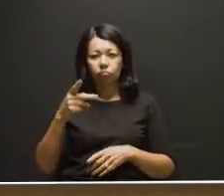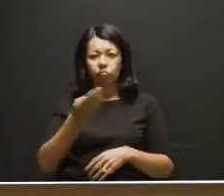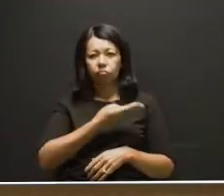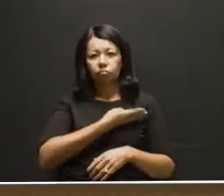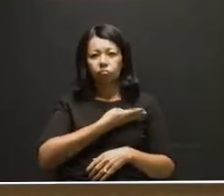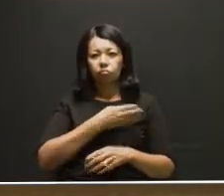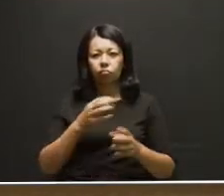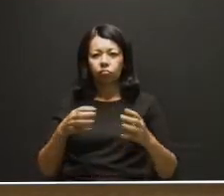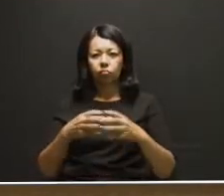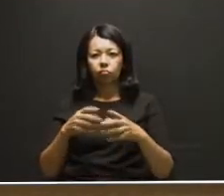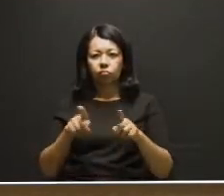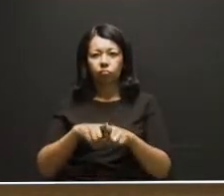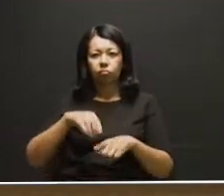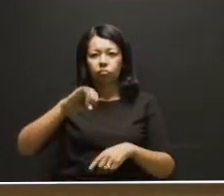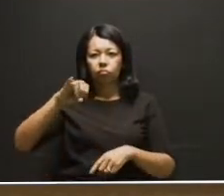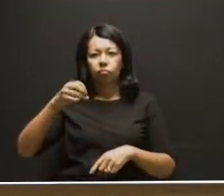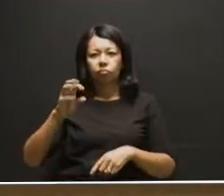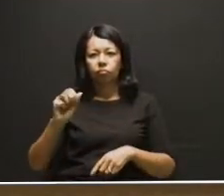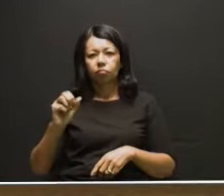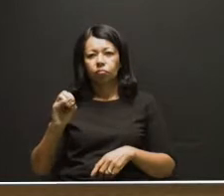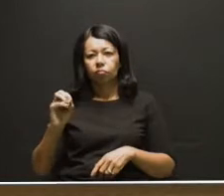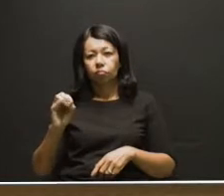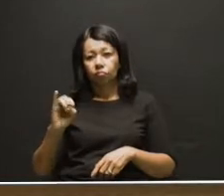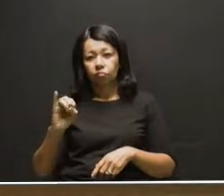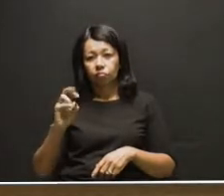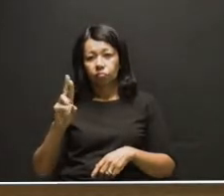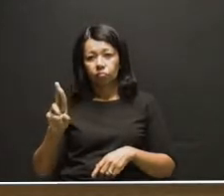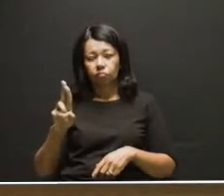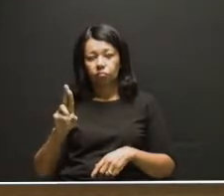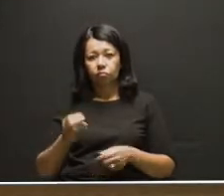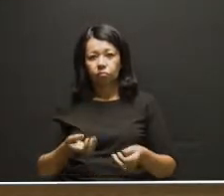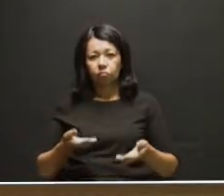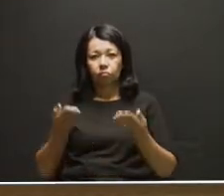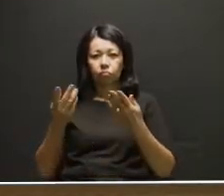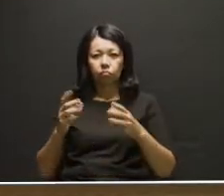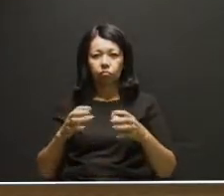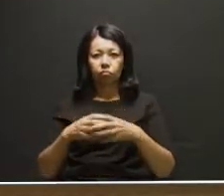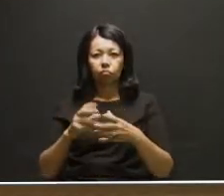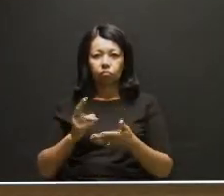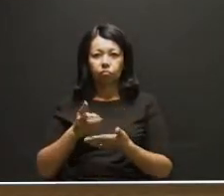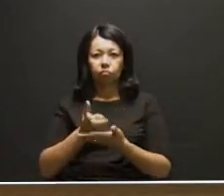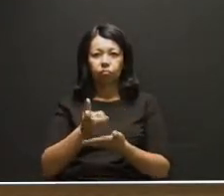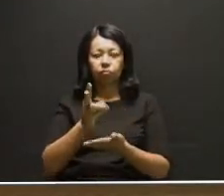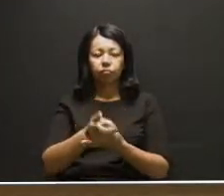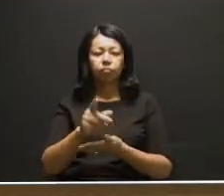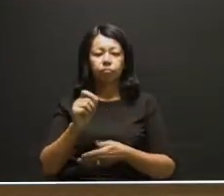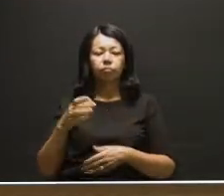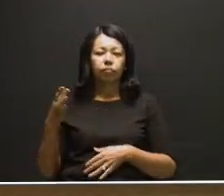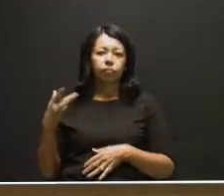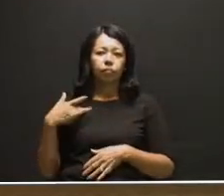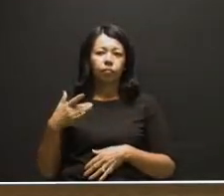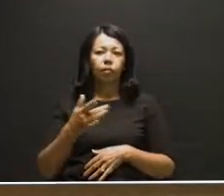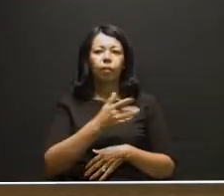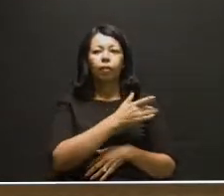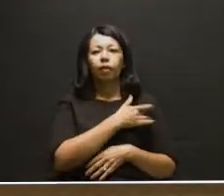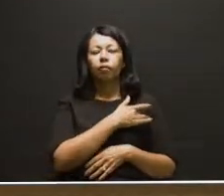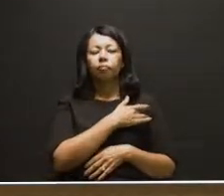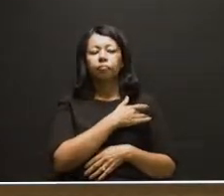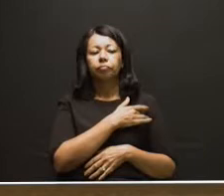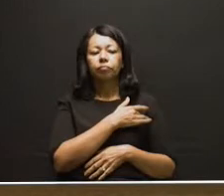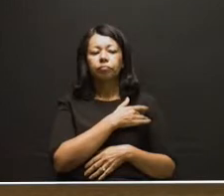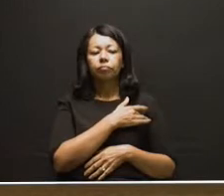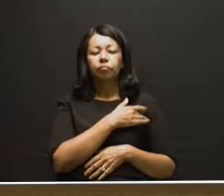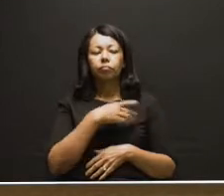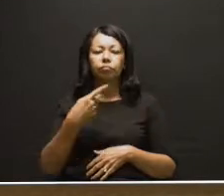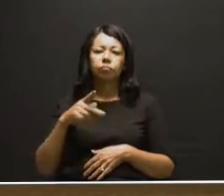de bancada o vereador jair já gostava de caminhar para citar a comissão permanente de saúde que devido à